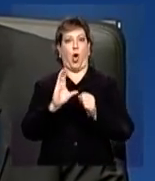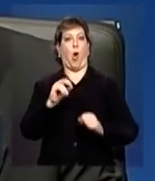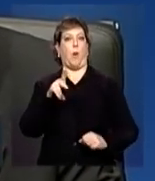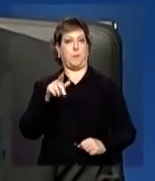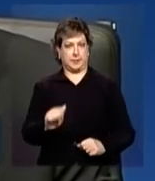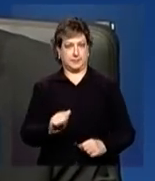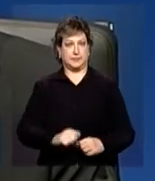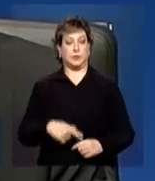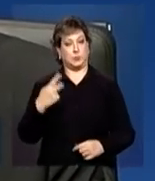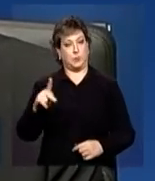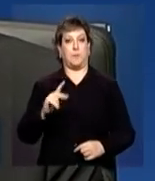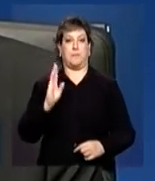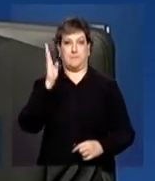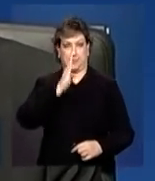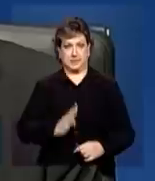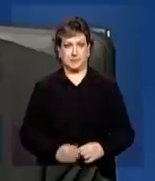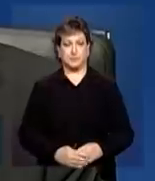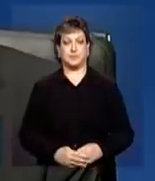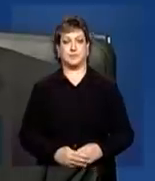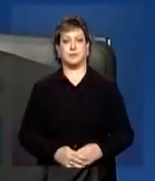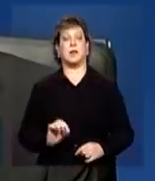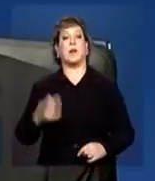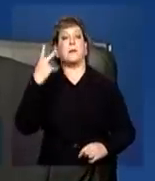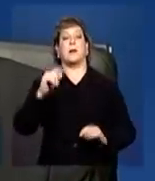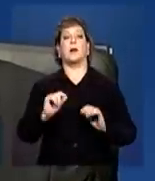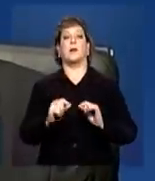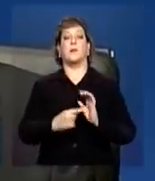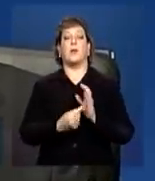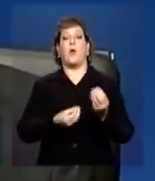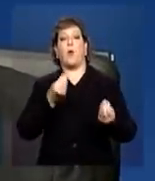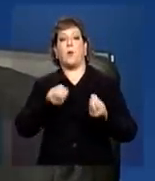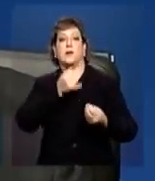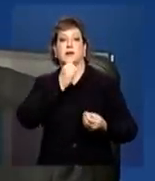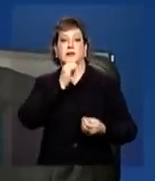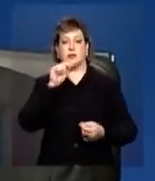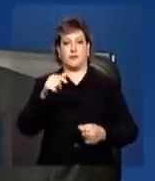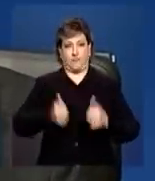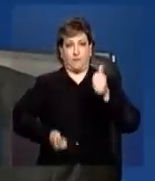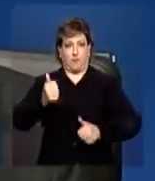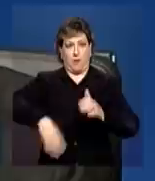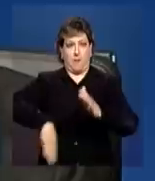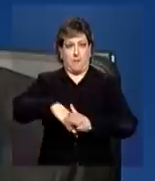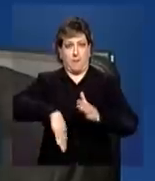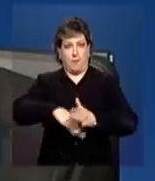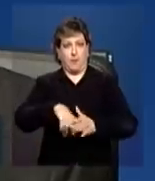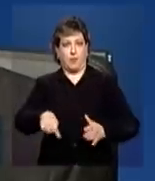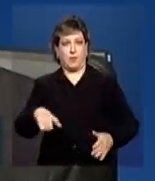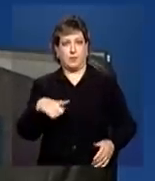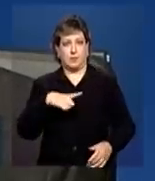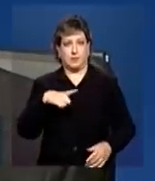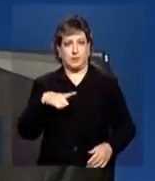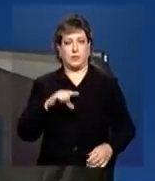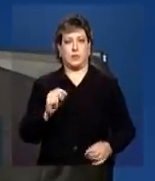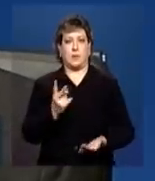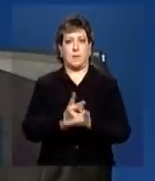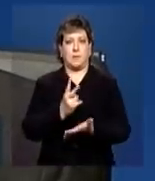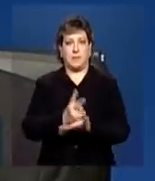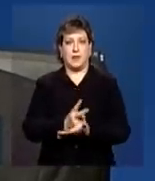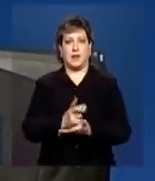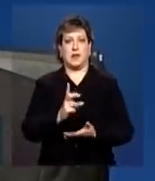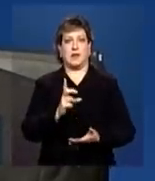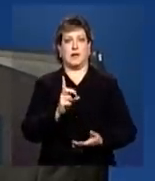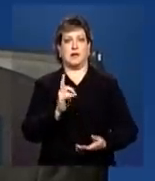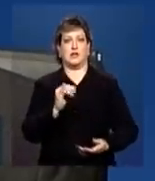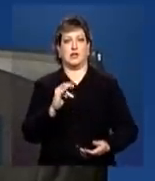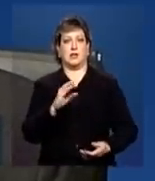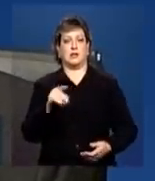Copa no Brasil. Para usar uma imagem do futebol, é como se até aqui nós vínhamos operando na mesma direção, mas